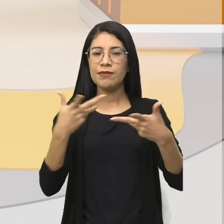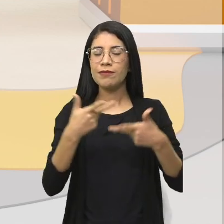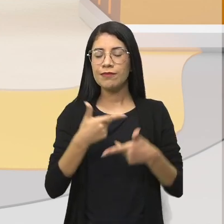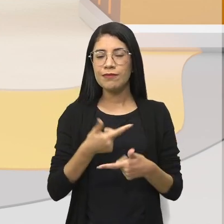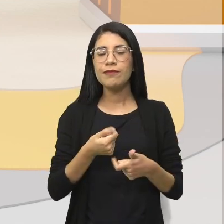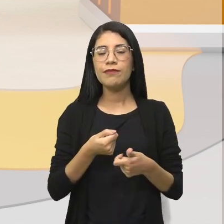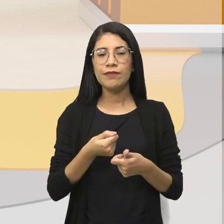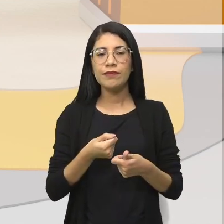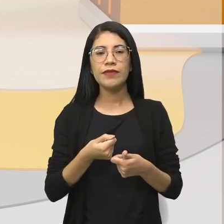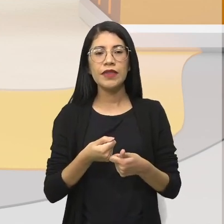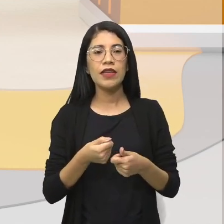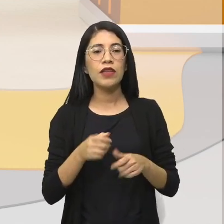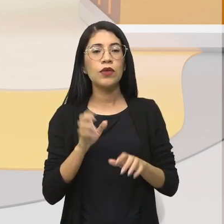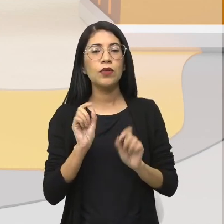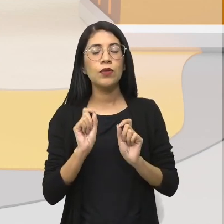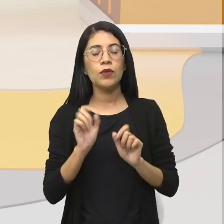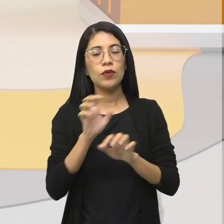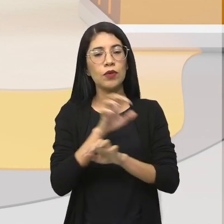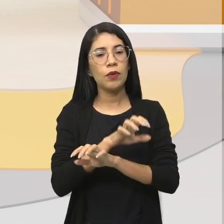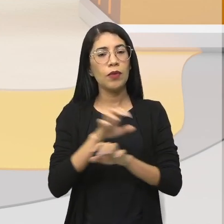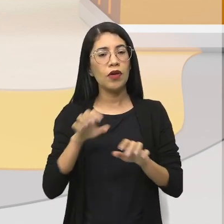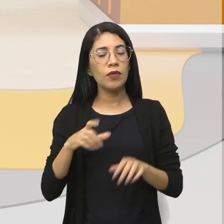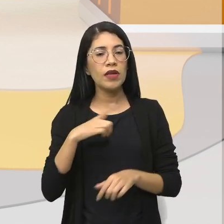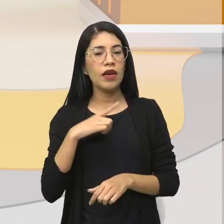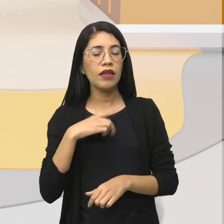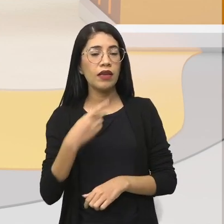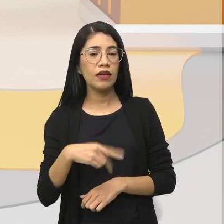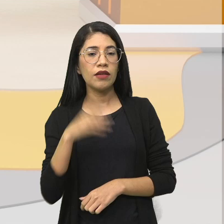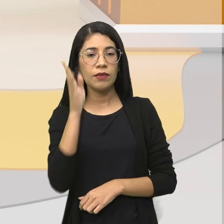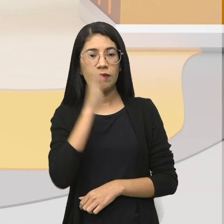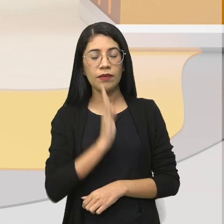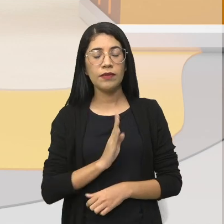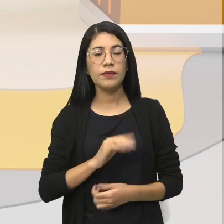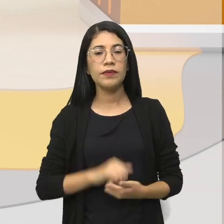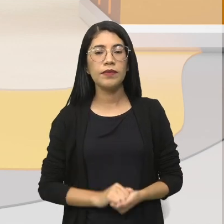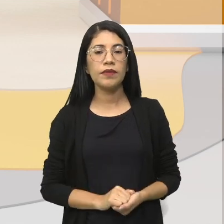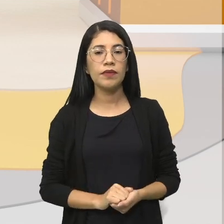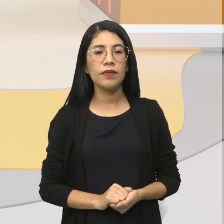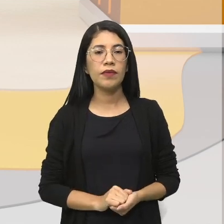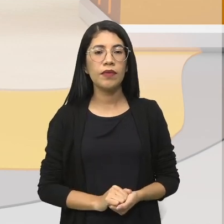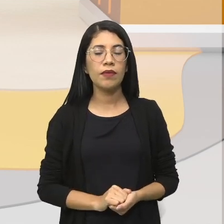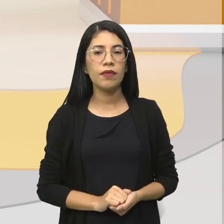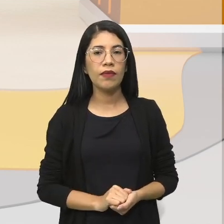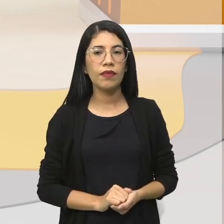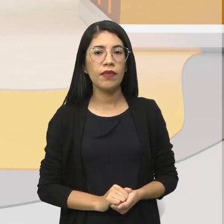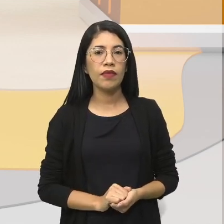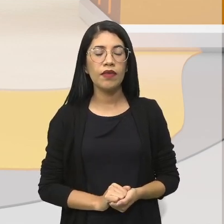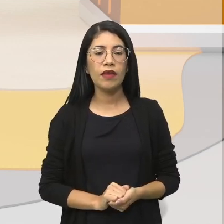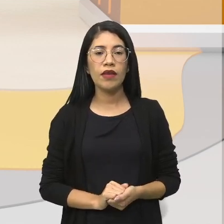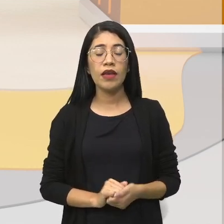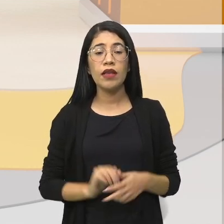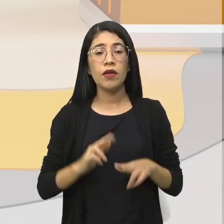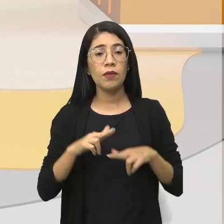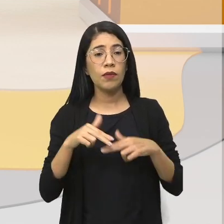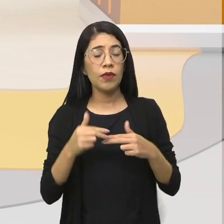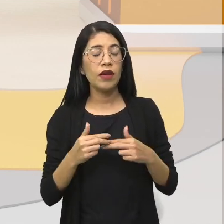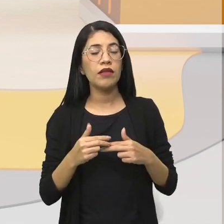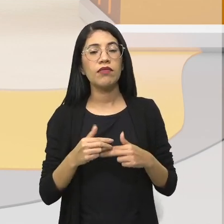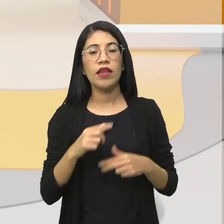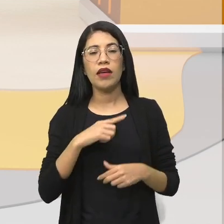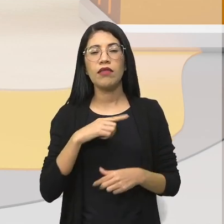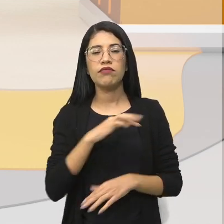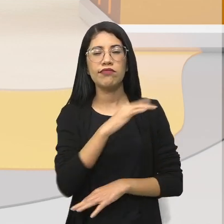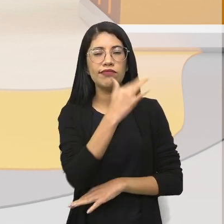incríveis aí desses biomas aí do nosso país. E por conta de toda essa riqueza natural que o